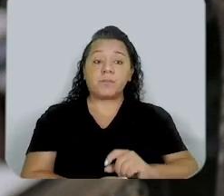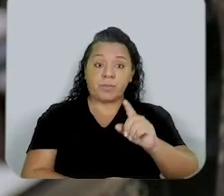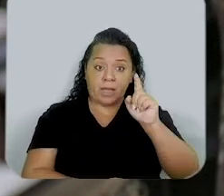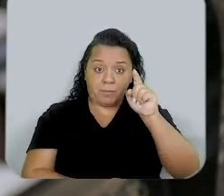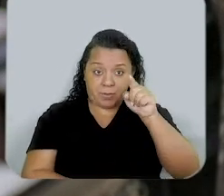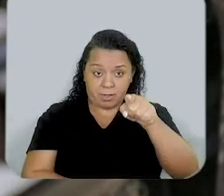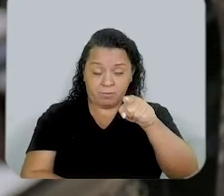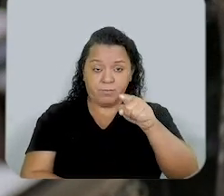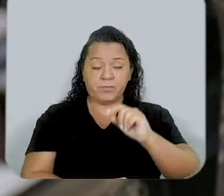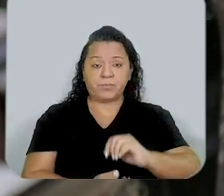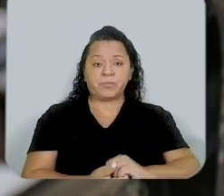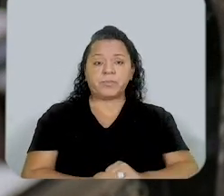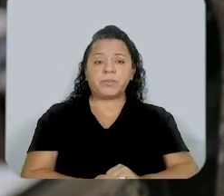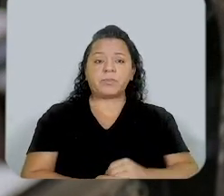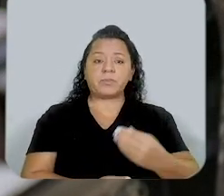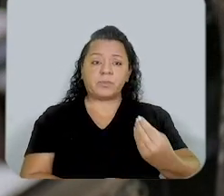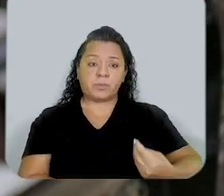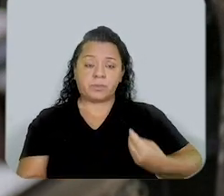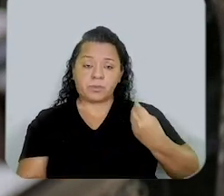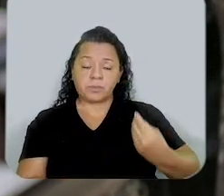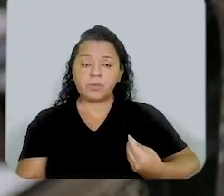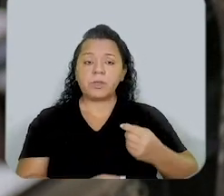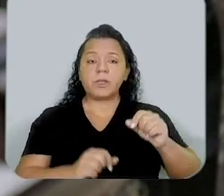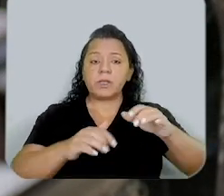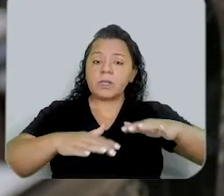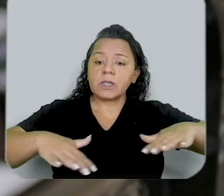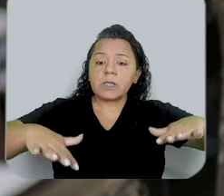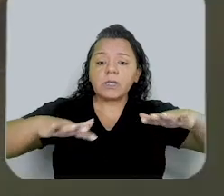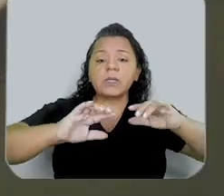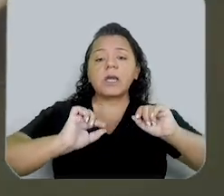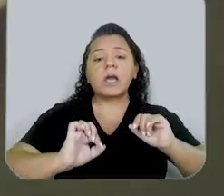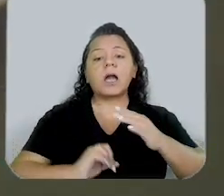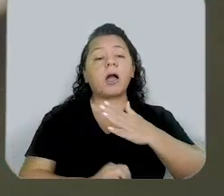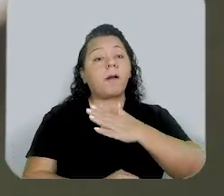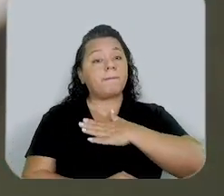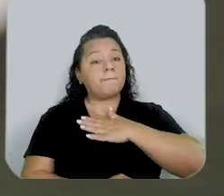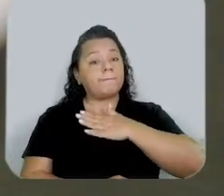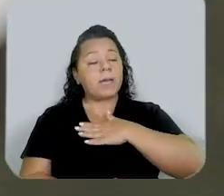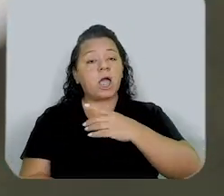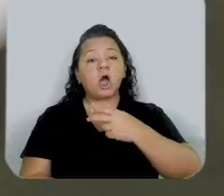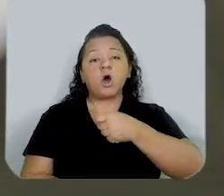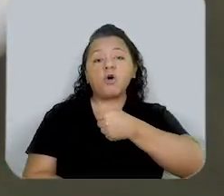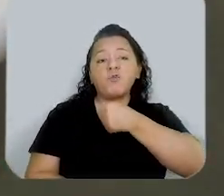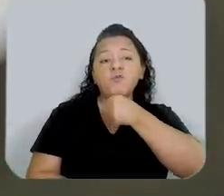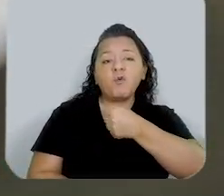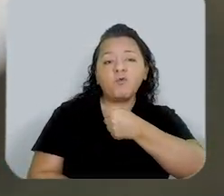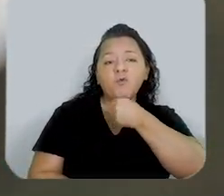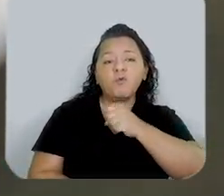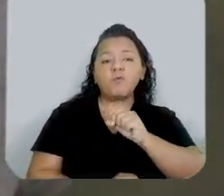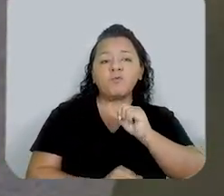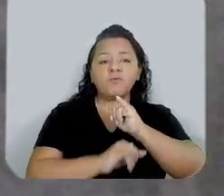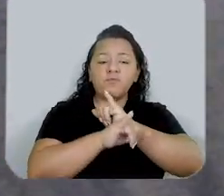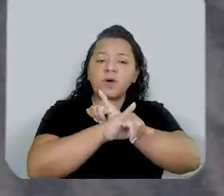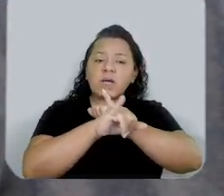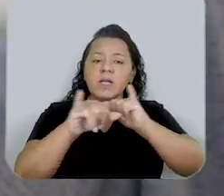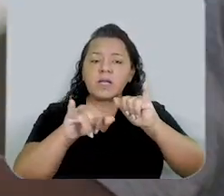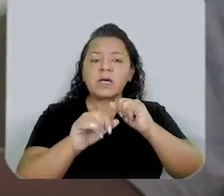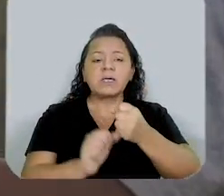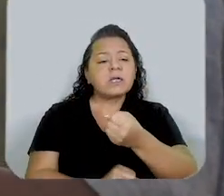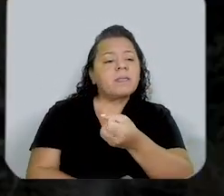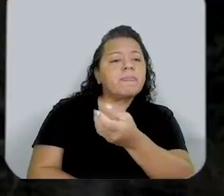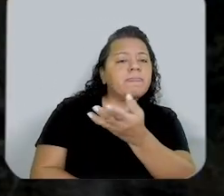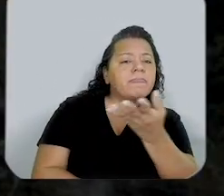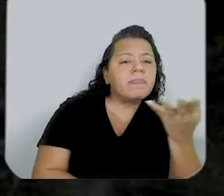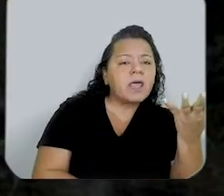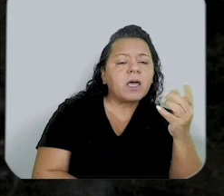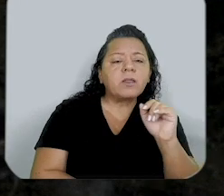Nicolas falar, o meu avô falava que tinha tantos tambaqui, de tantos quilos, mas hoje eu não estou vendo.